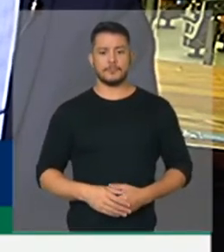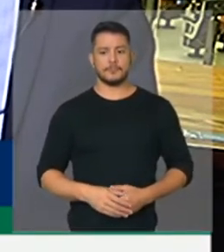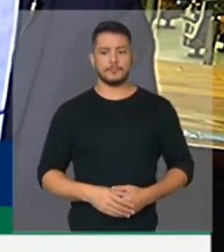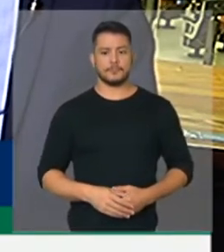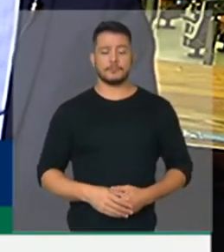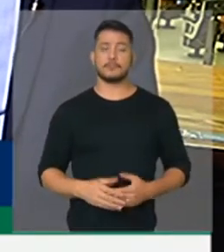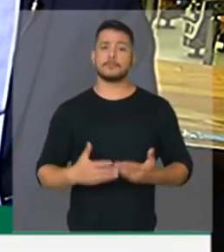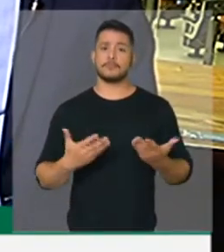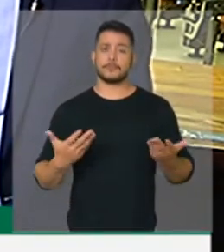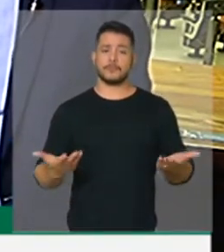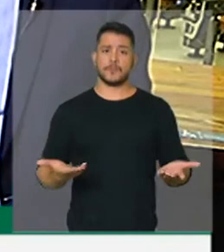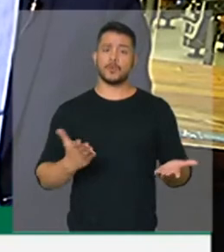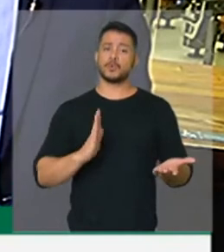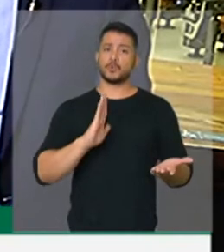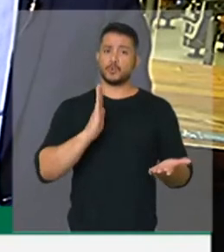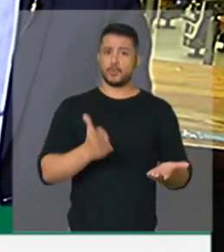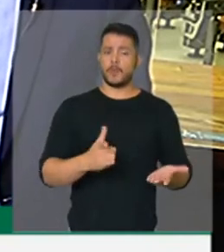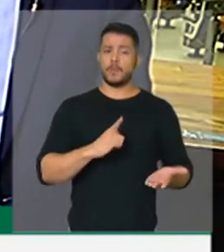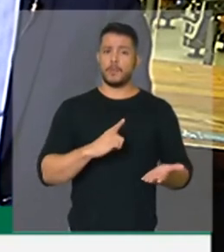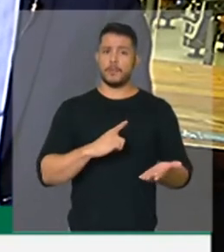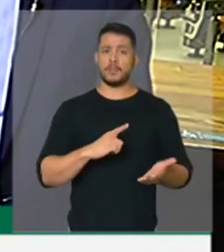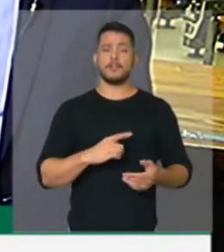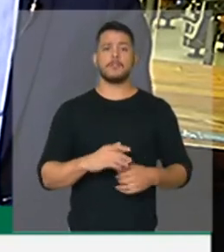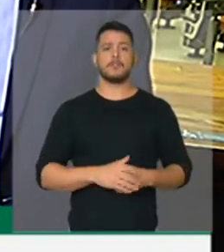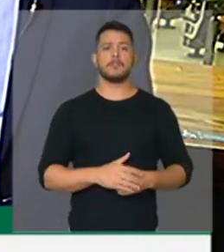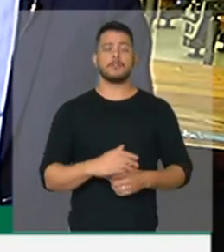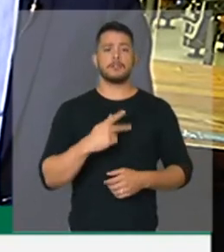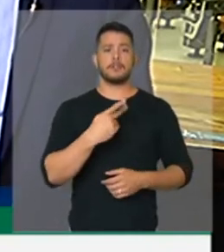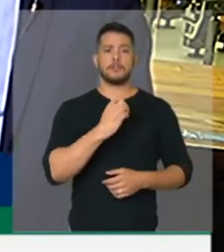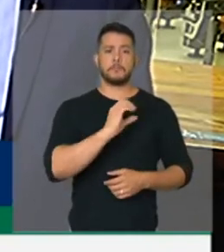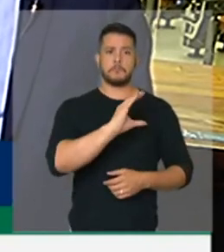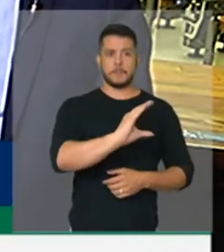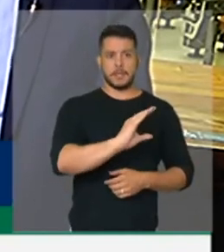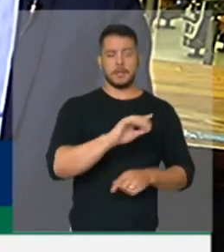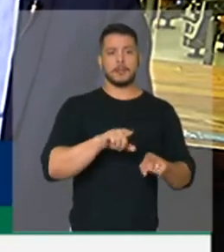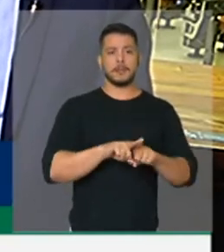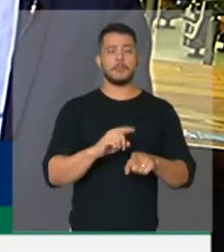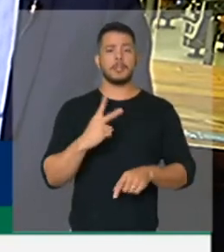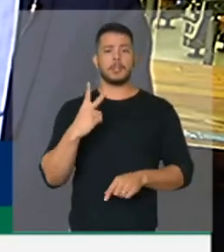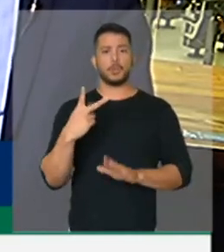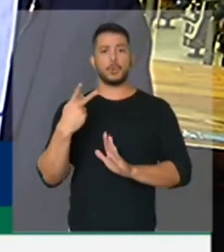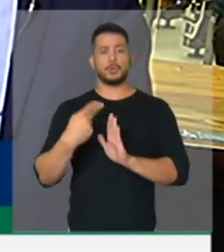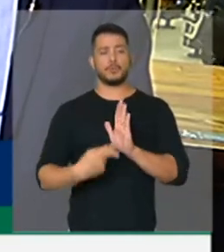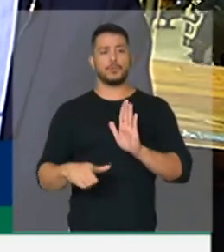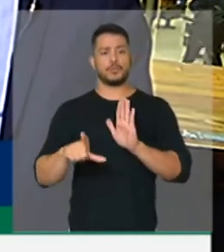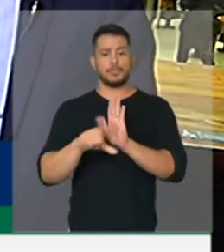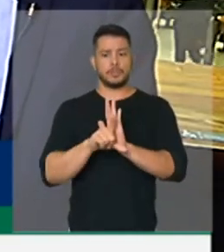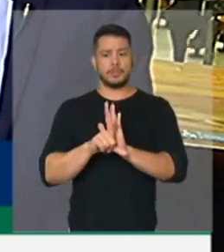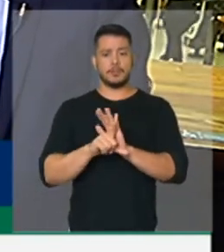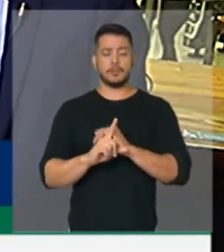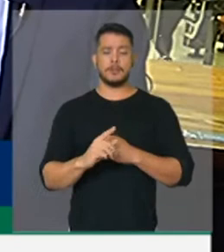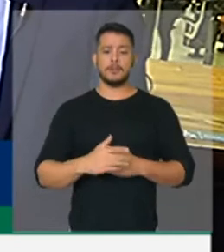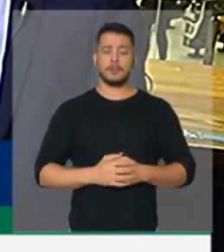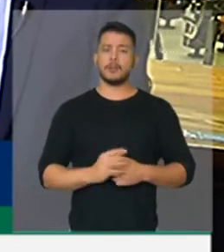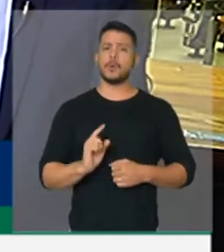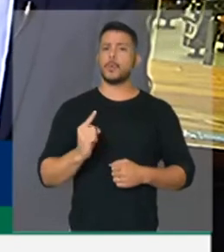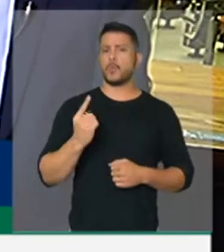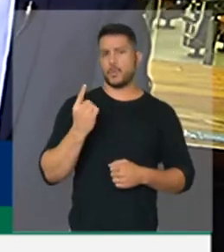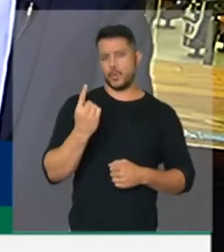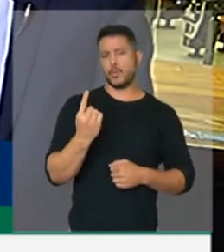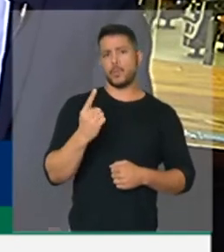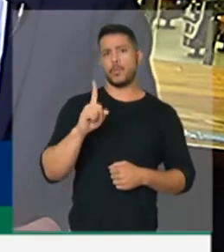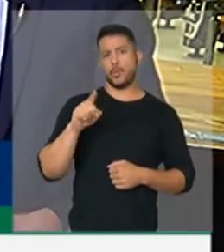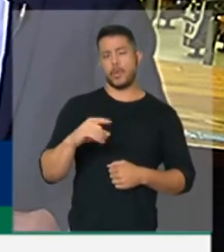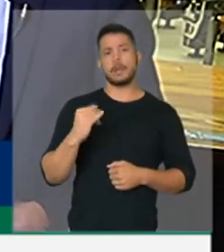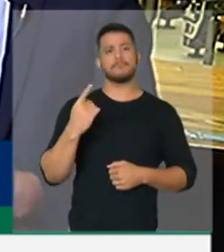Então, tivemos uma proposta de emenda à Constituição, tivemos dois projetos de lei, um projeto de lei que, do ponto de vista econômico,